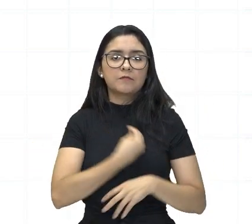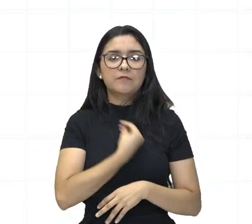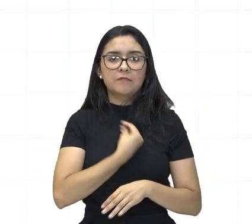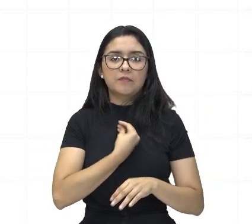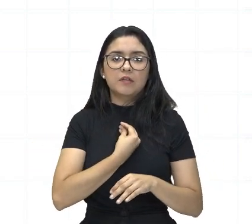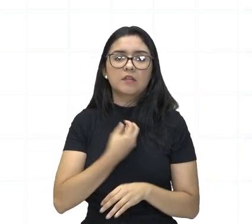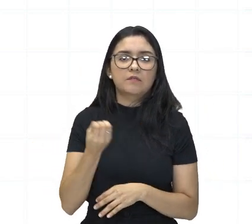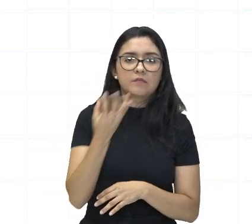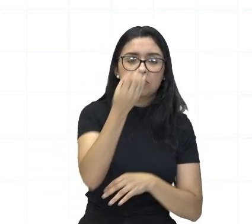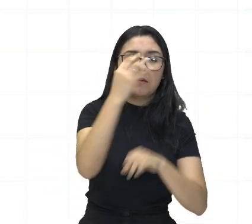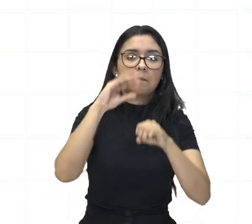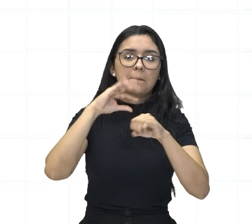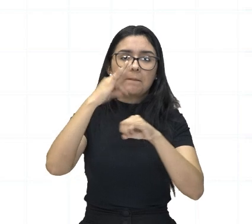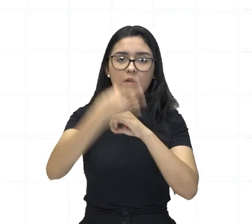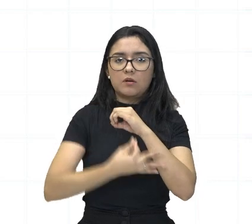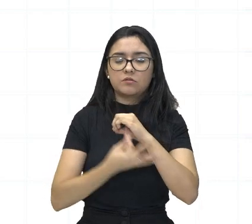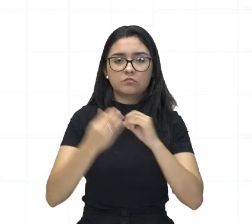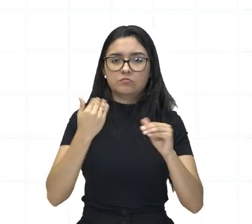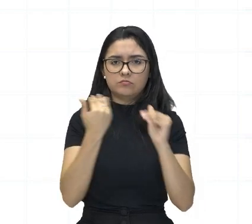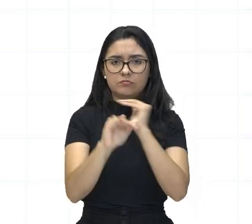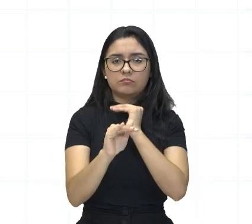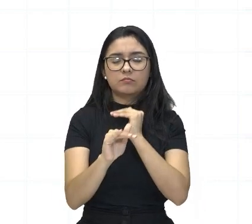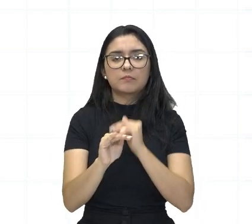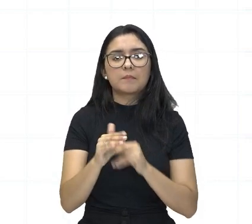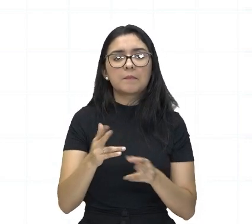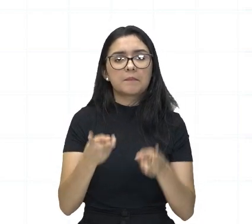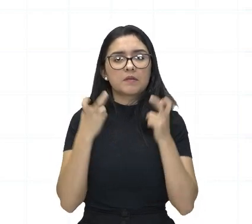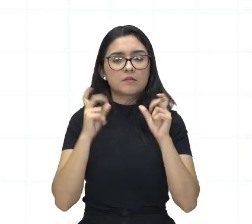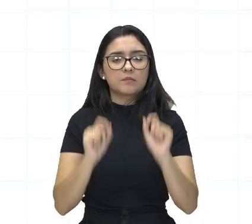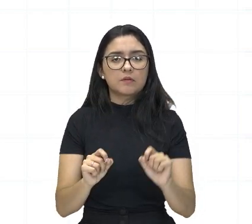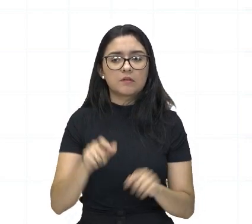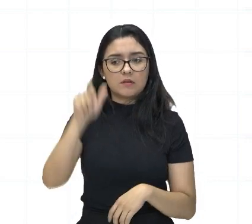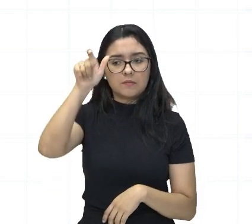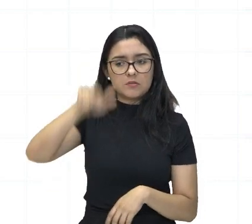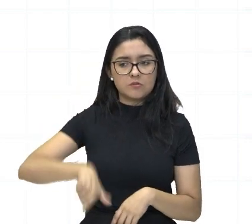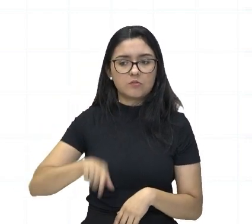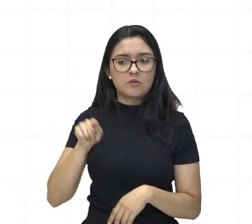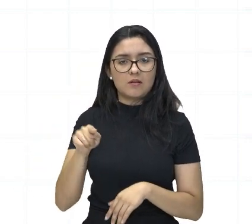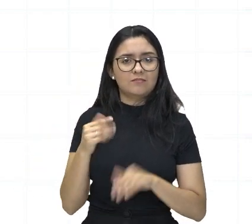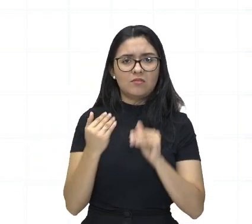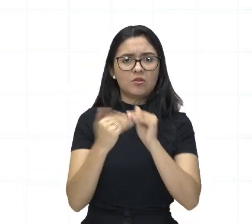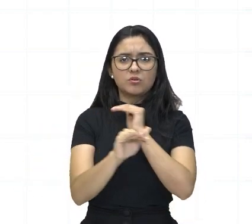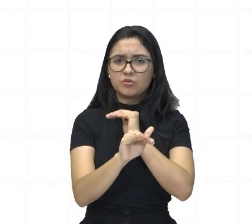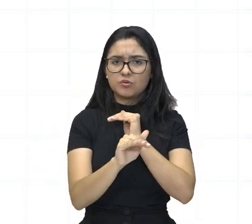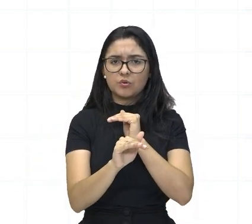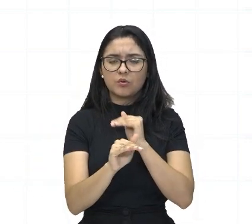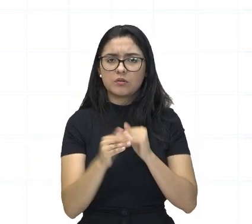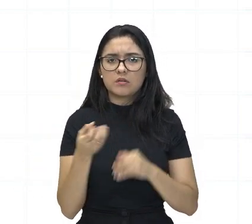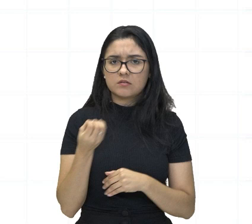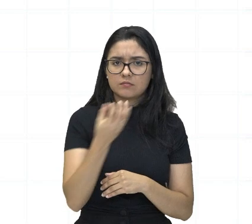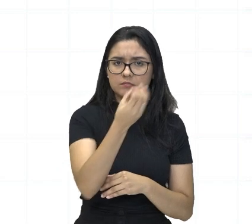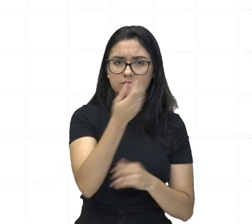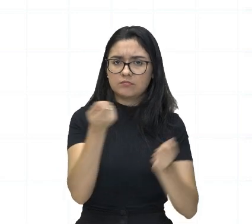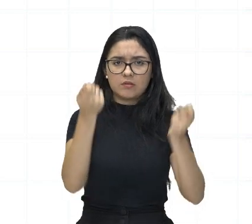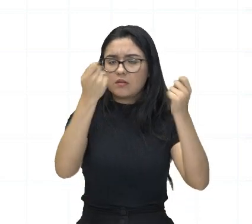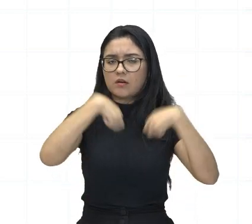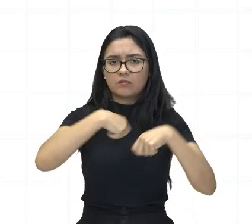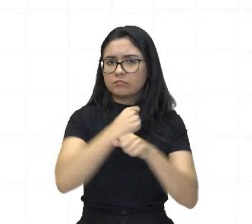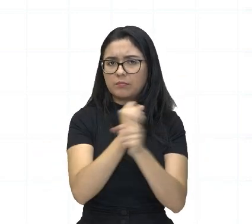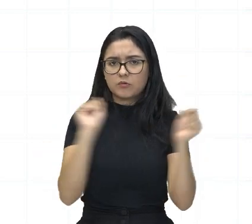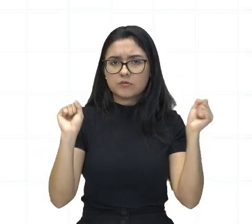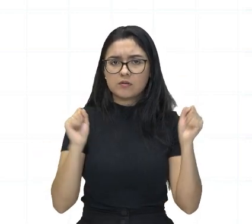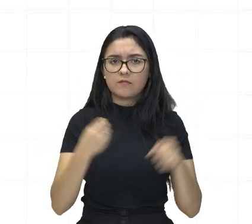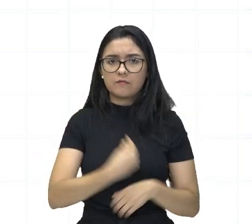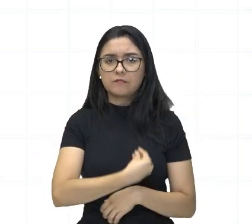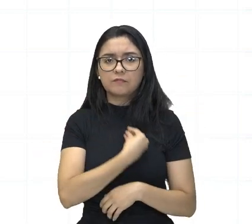vermelho, certo? Eu não penso assim, então percebe que a pessoa aí de repente, eu não penso assim, eu discordo que essa colonização possa acontecer, que essa